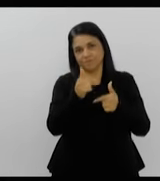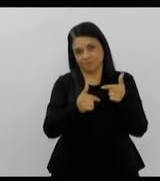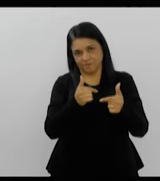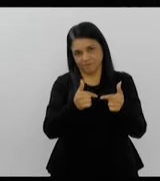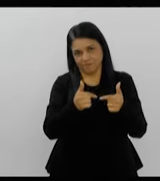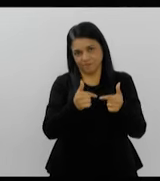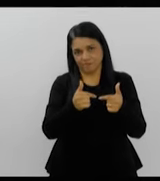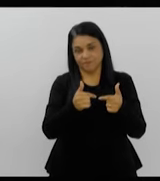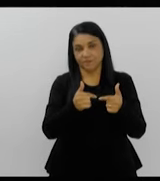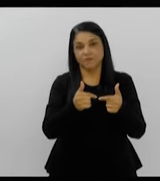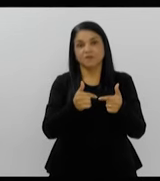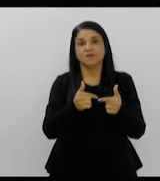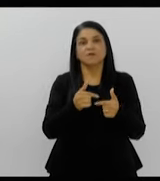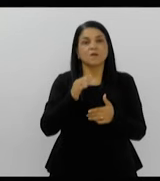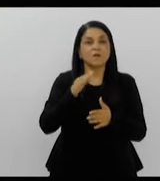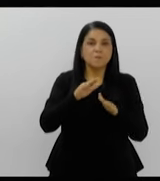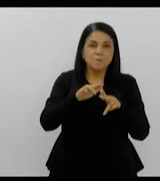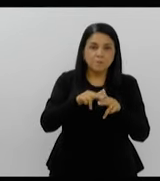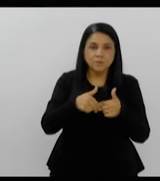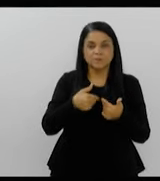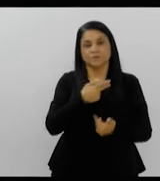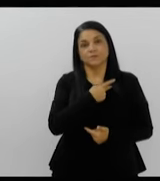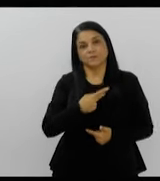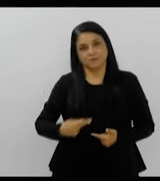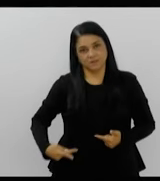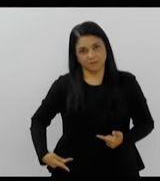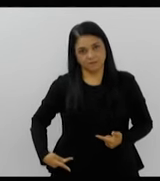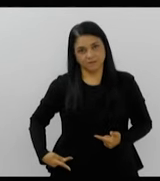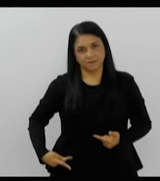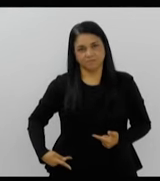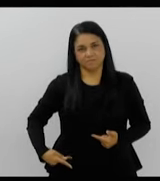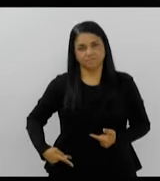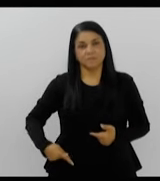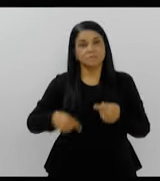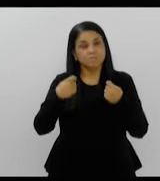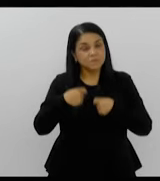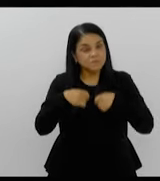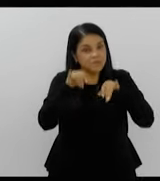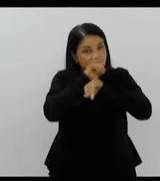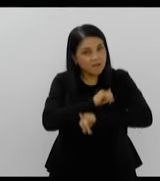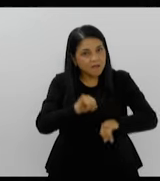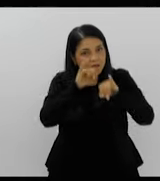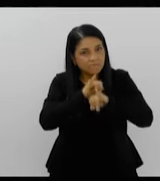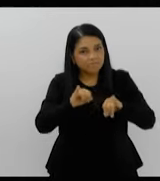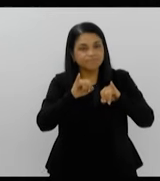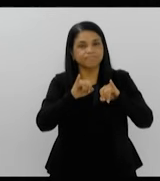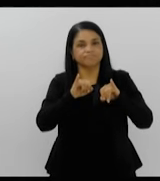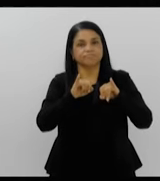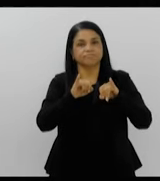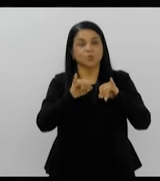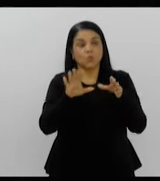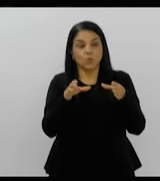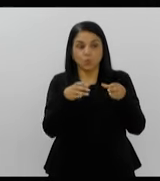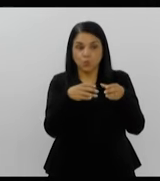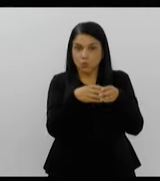presidente, temos que alertar que até a composição desse